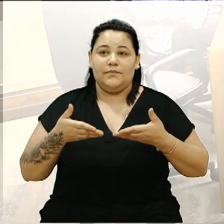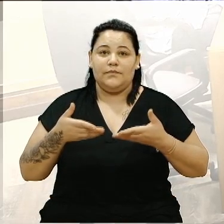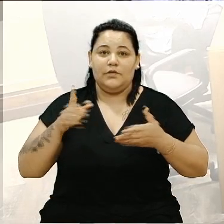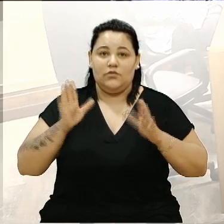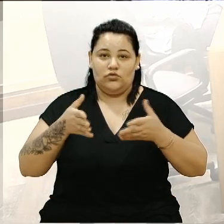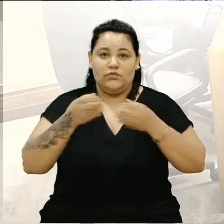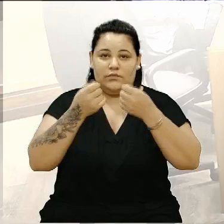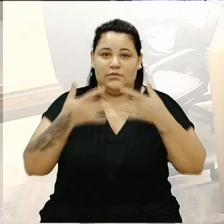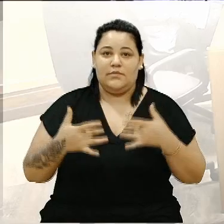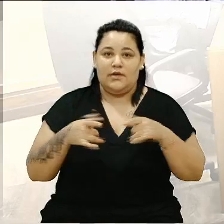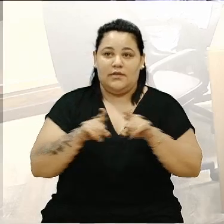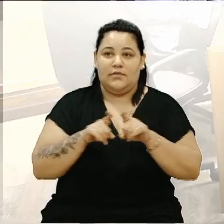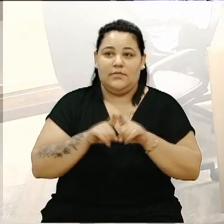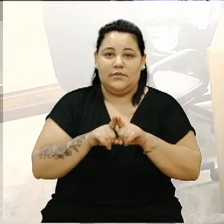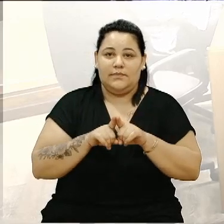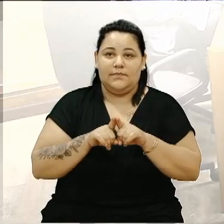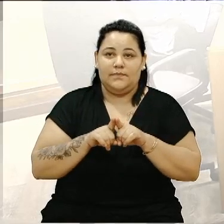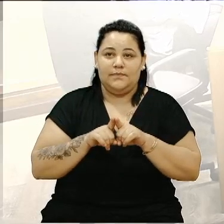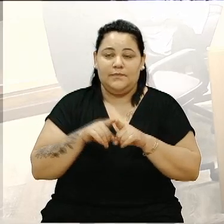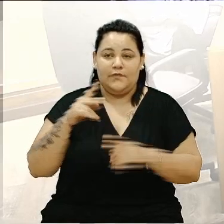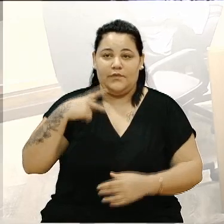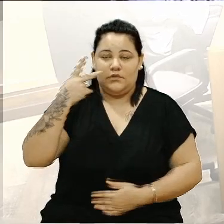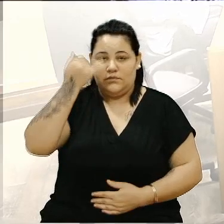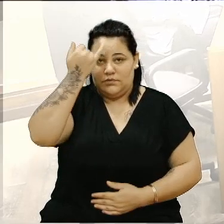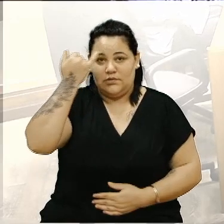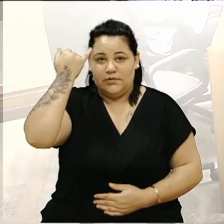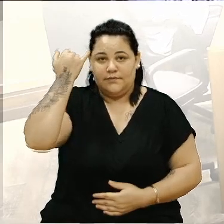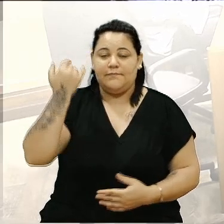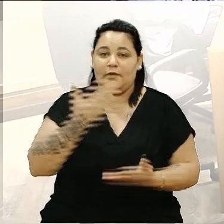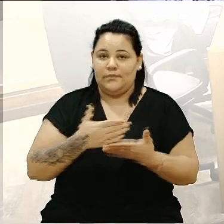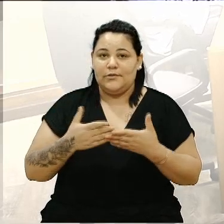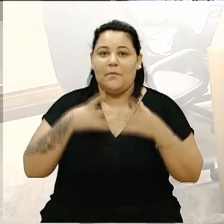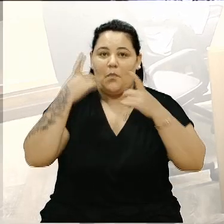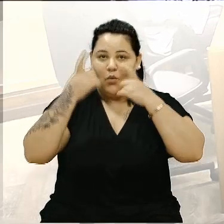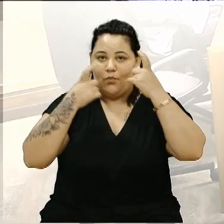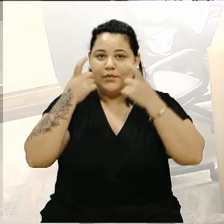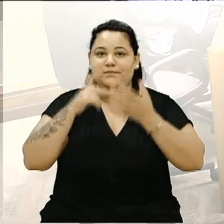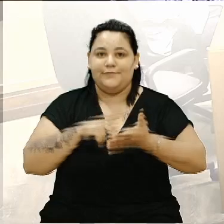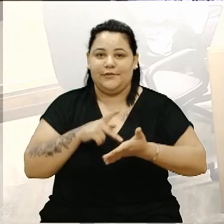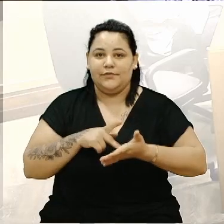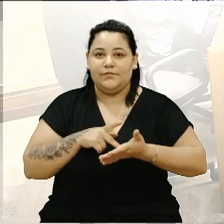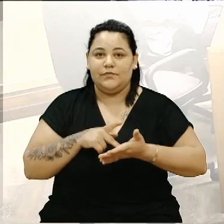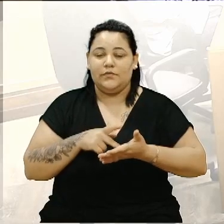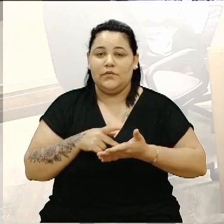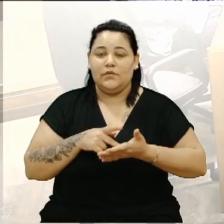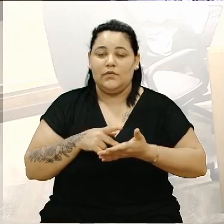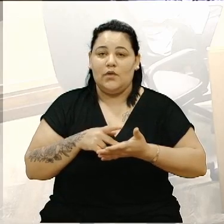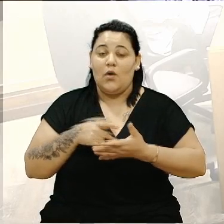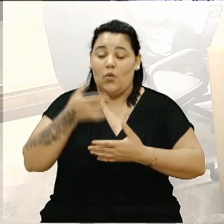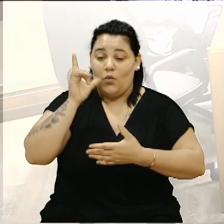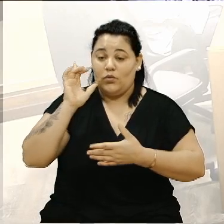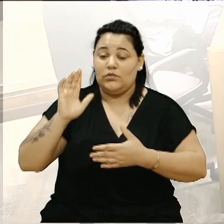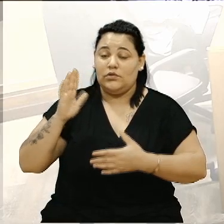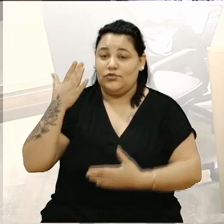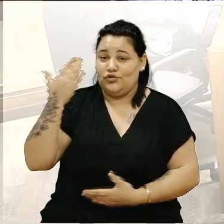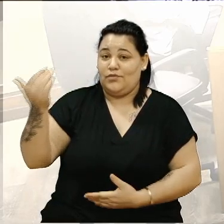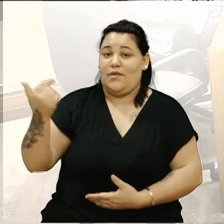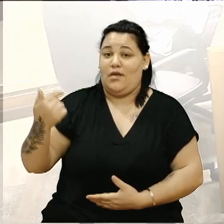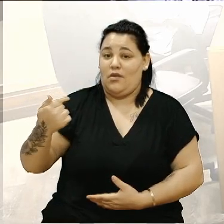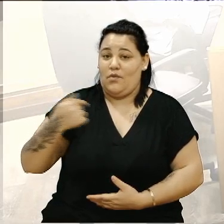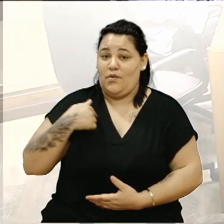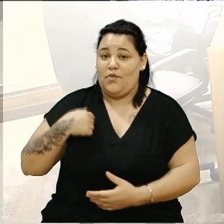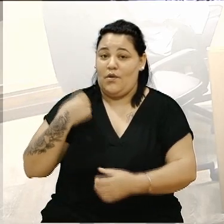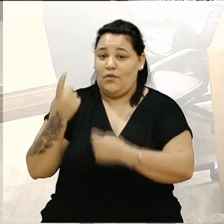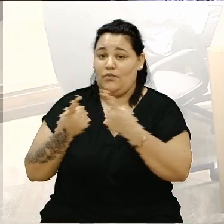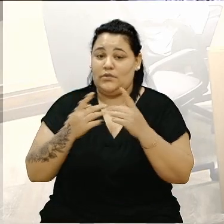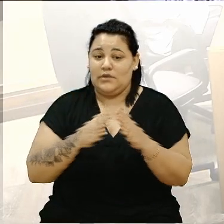uma situação aqui, vereador D'Ambrosio, que vai começar a preocupar. Ontem eu já fui procurado por alguns